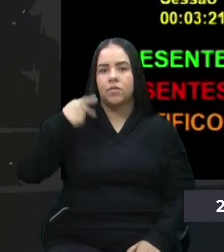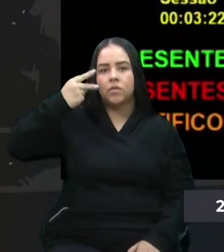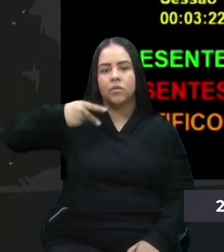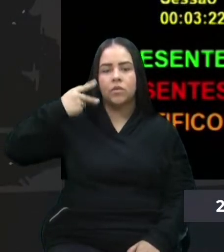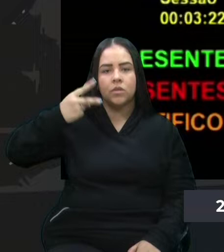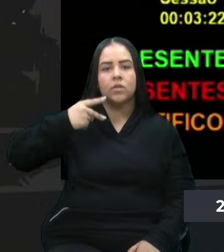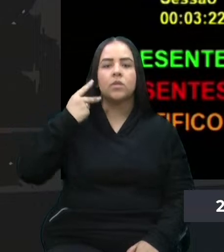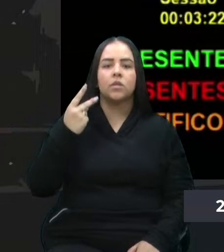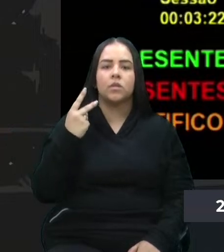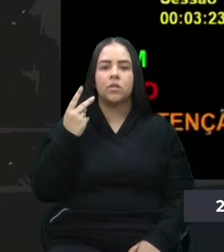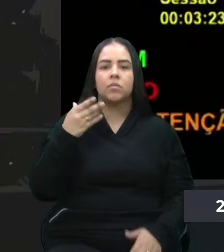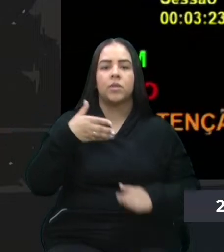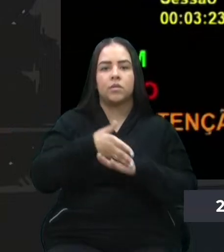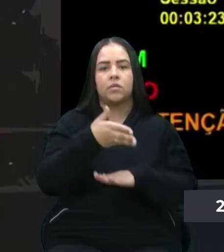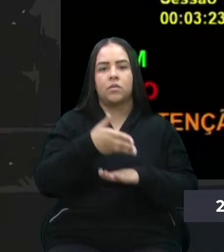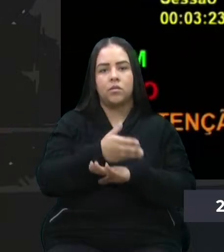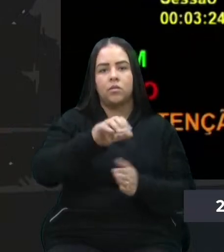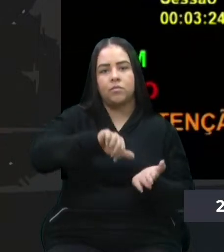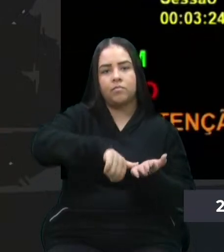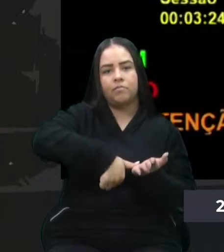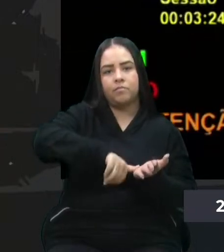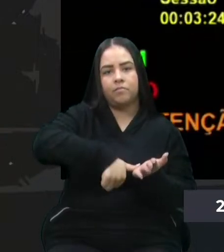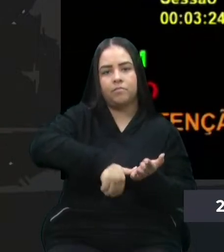que registrem seus votos.